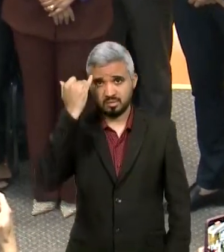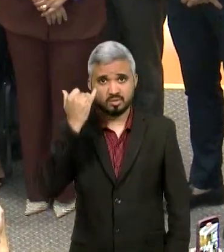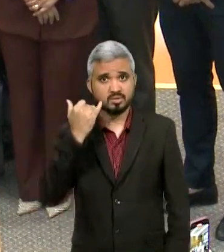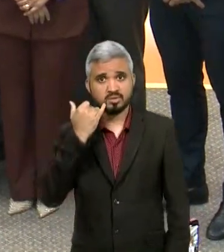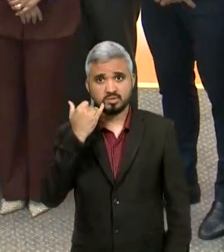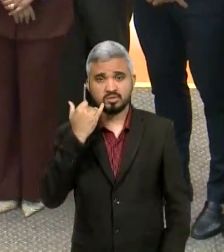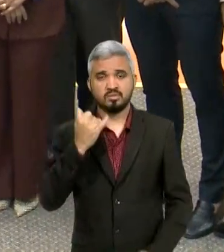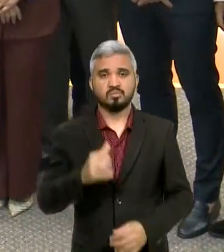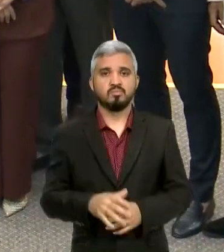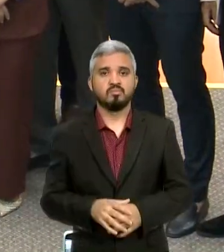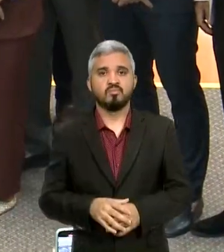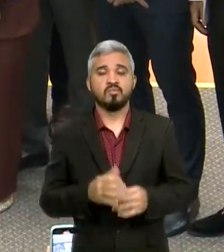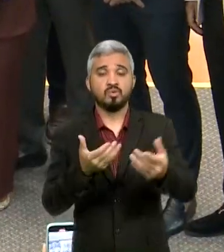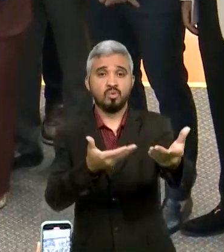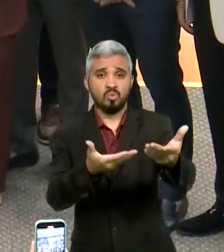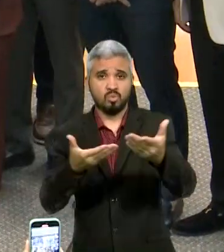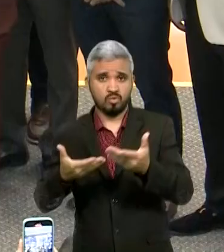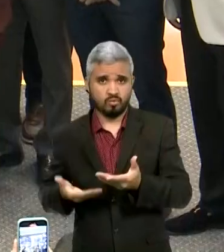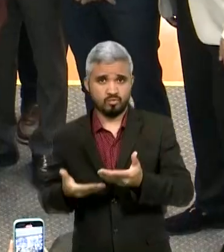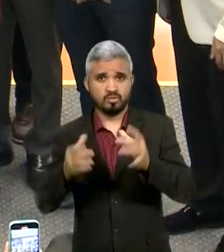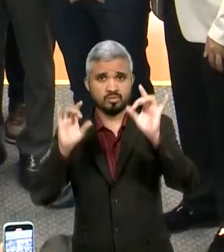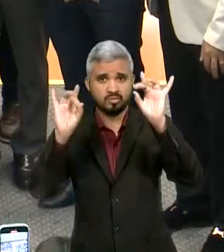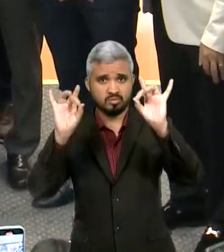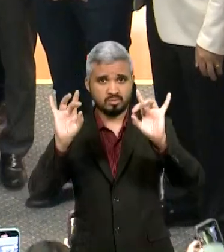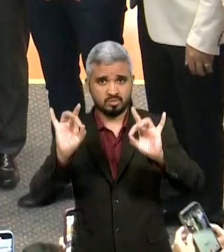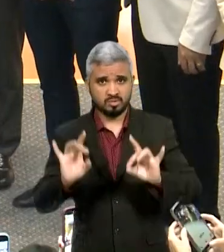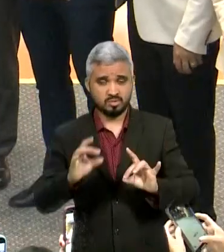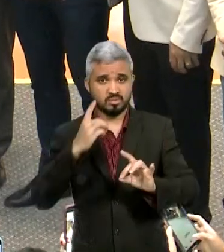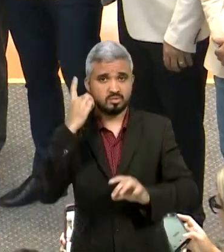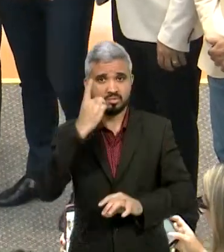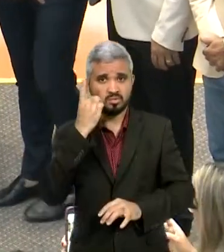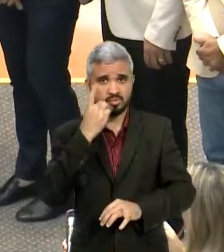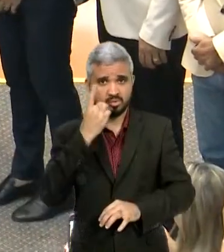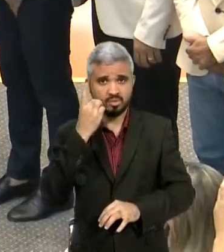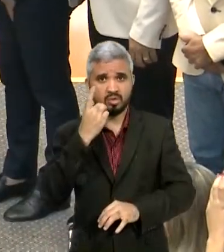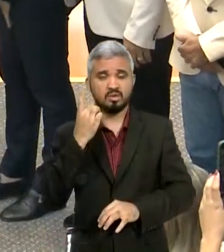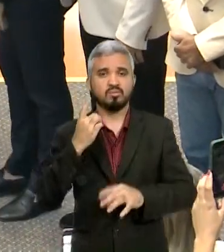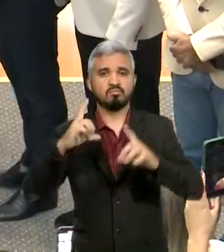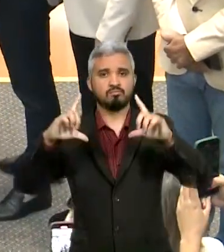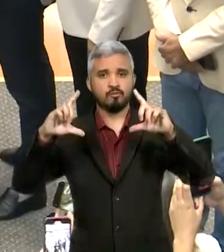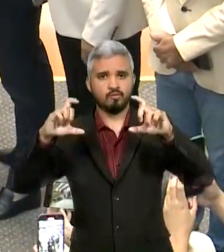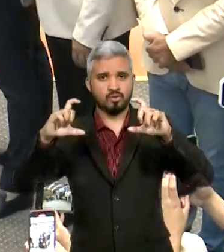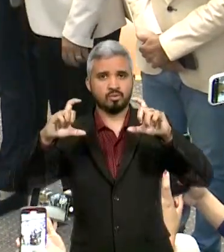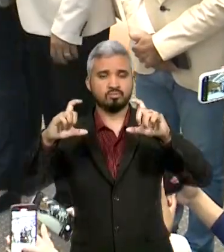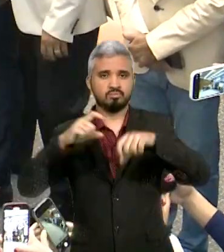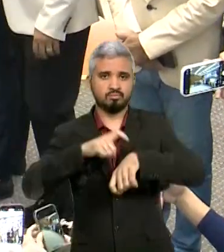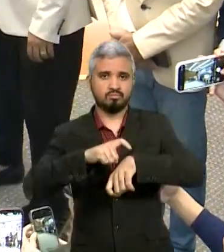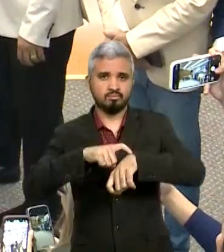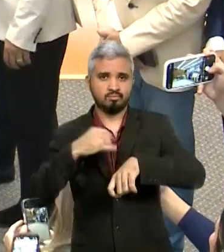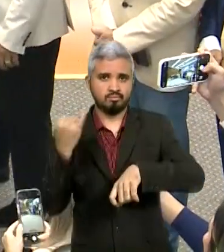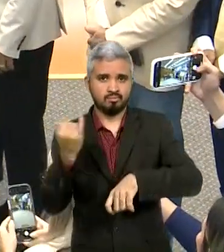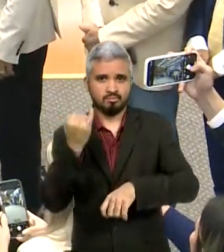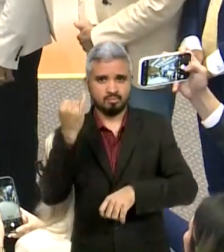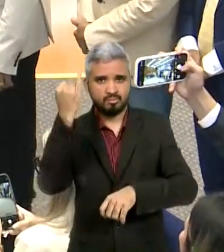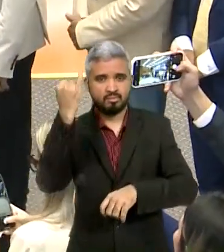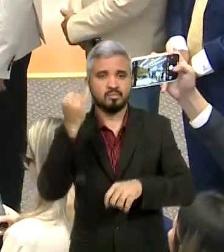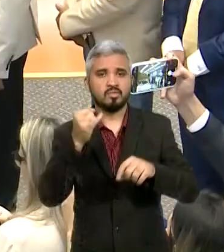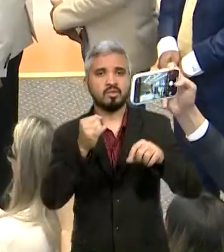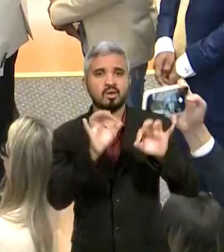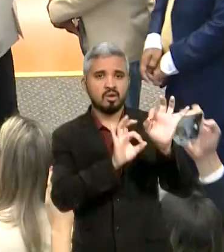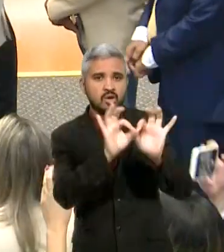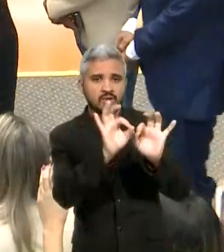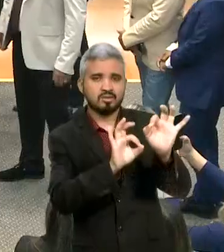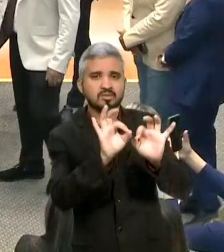que fez um convite especial aos parlamentares para registrar esse momento importante para o Estado, que é a reorganização da